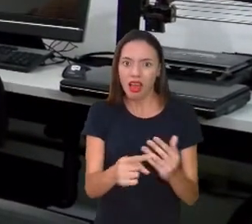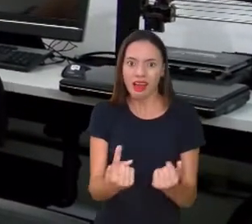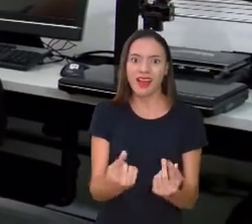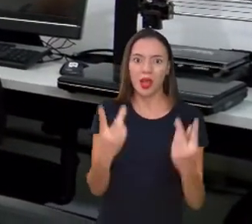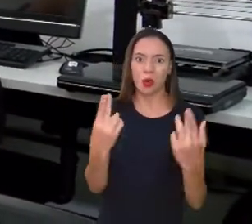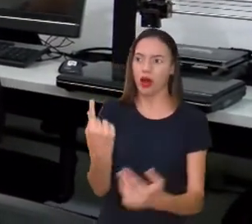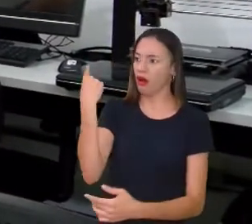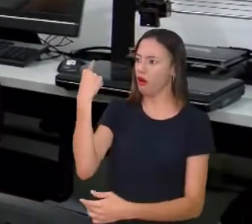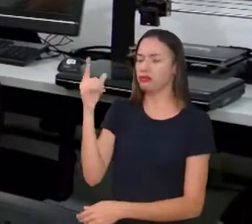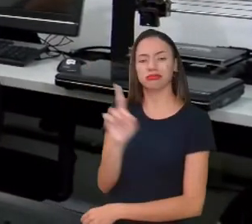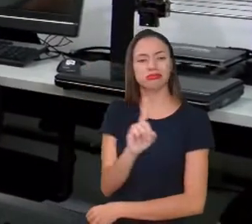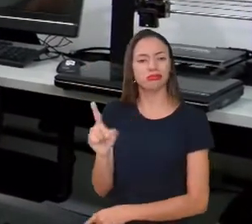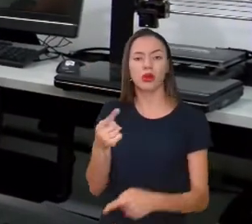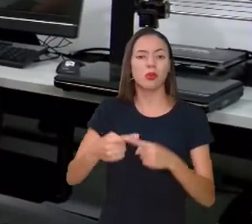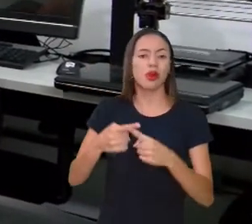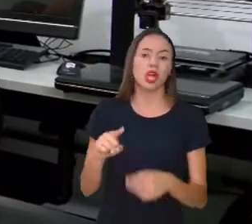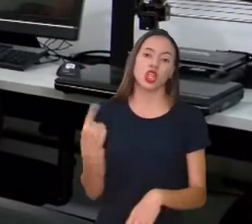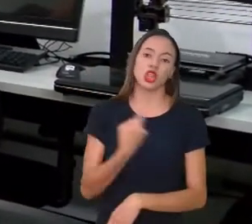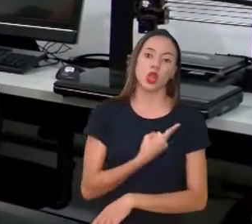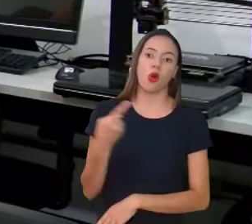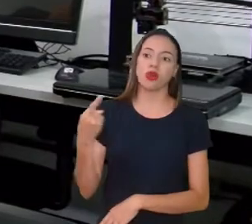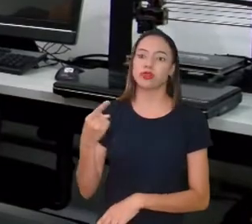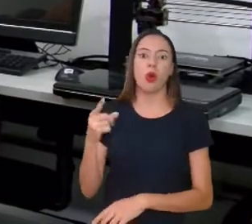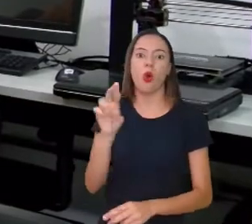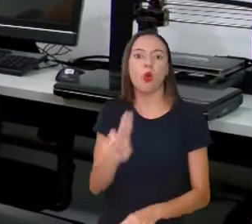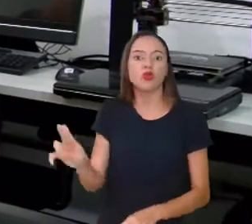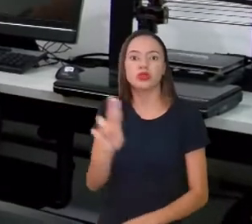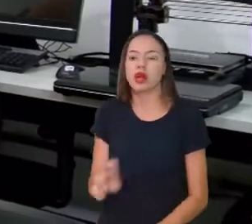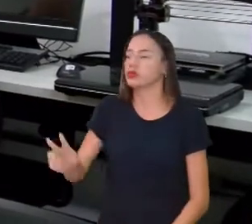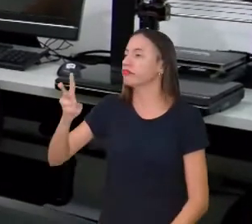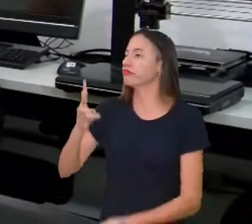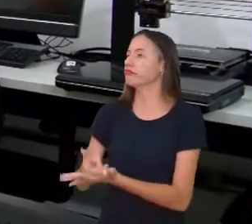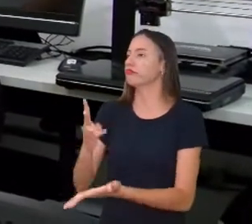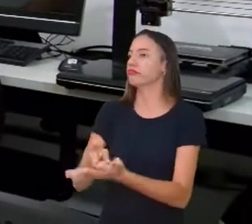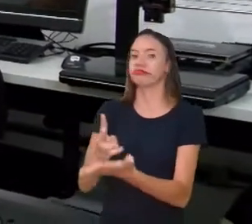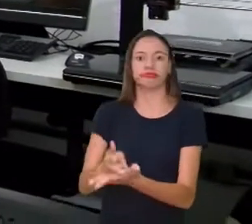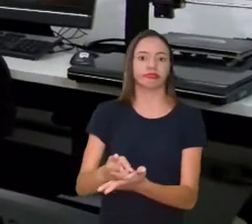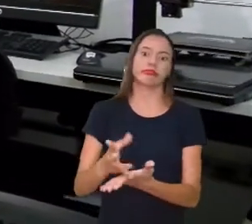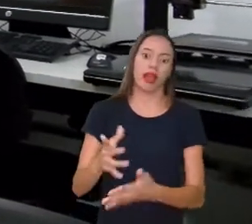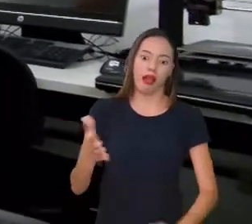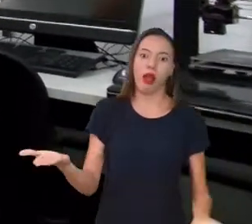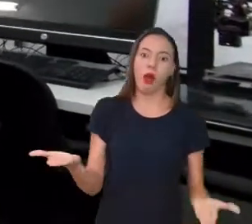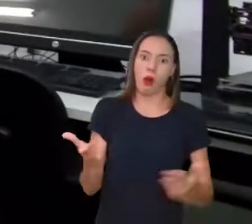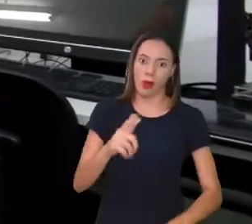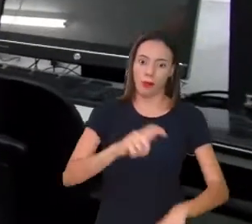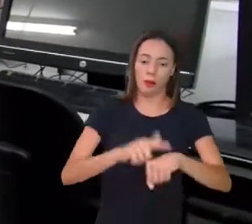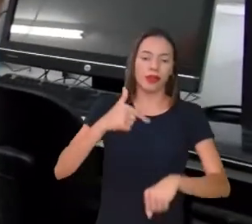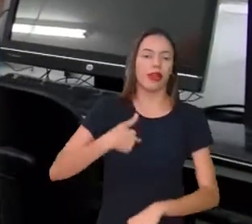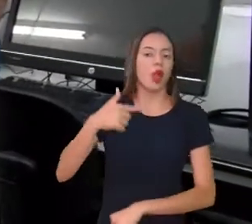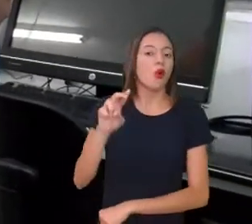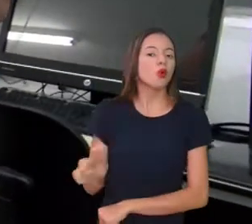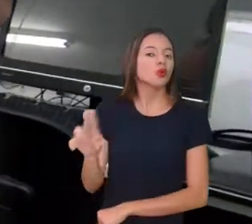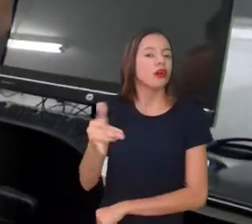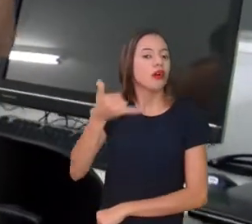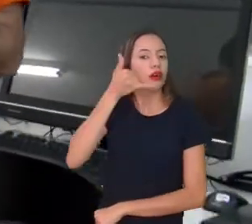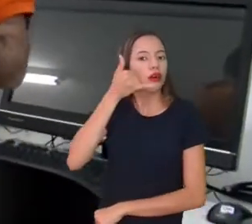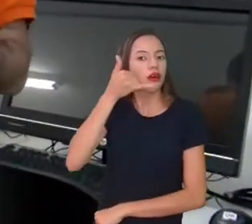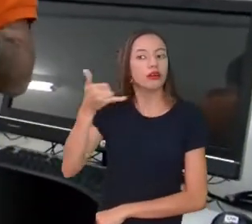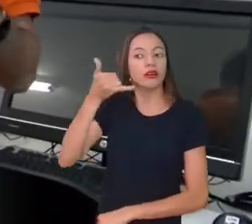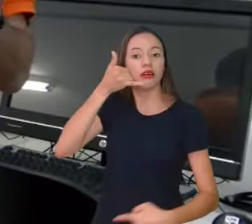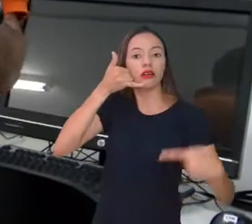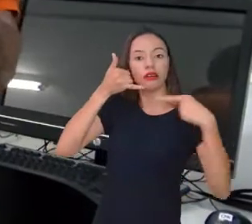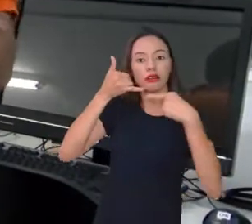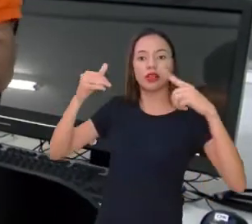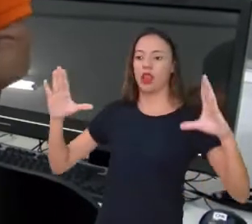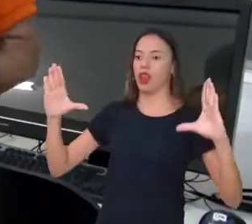ver que estamos conectados o tempo todo. Nesse momento aqui o celular não está, aparentemente está desligado, né? Na